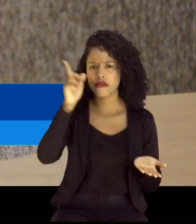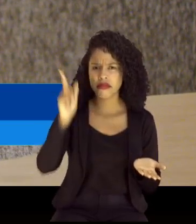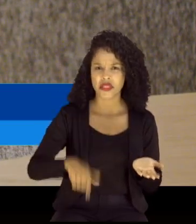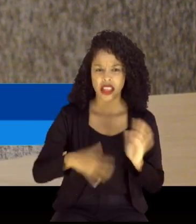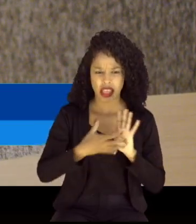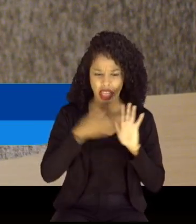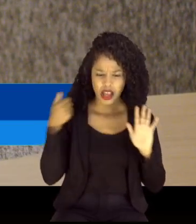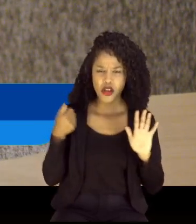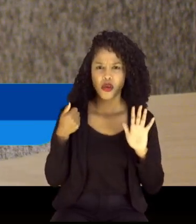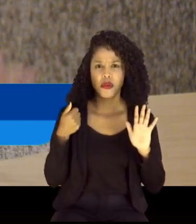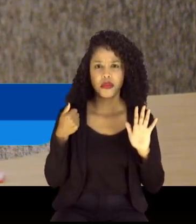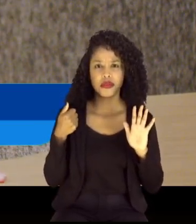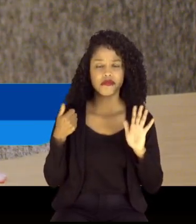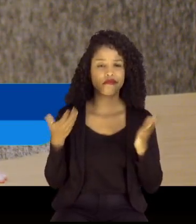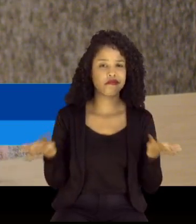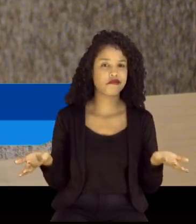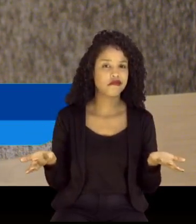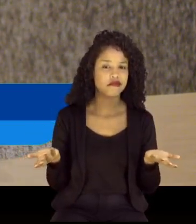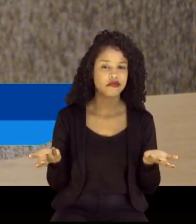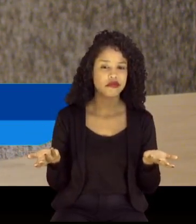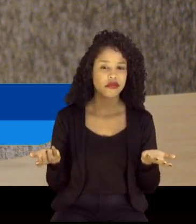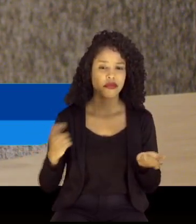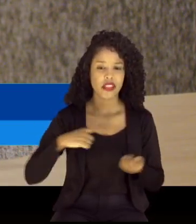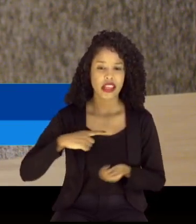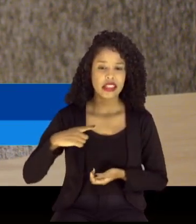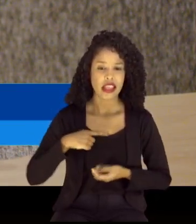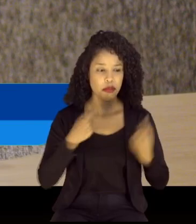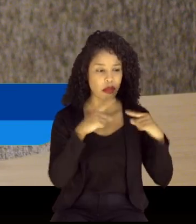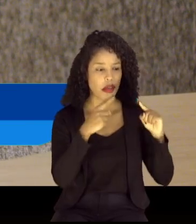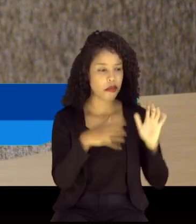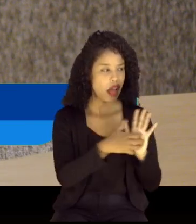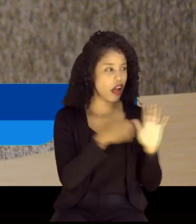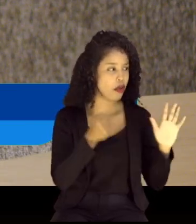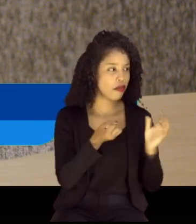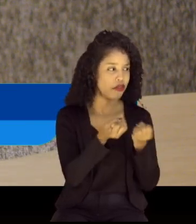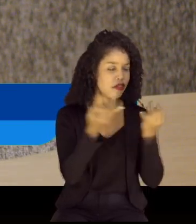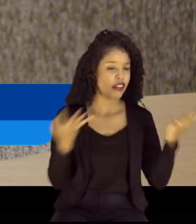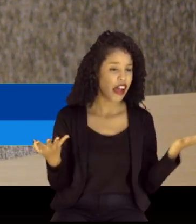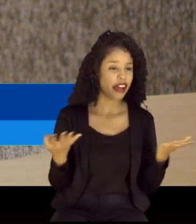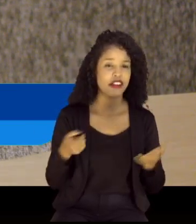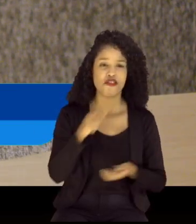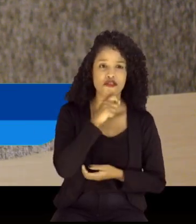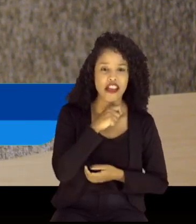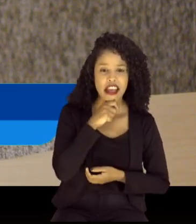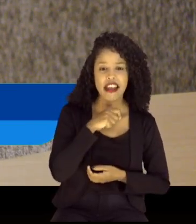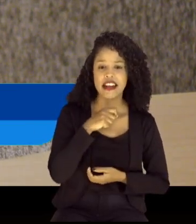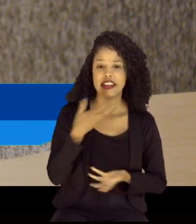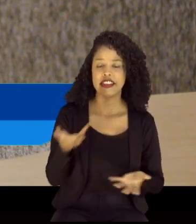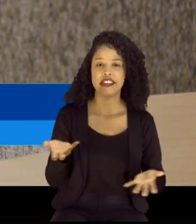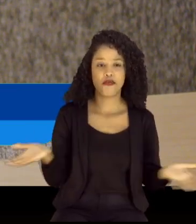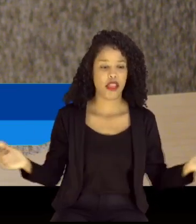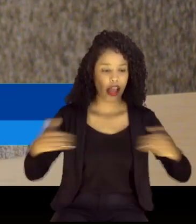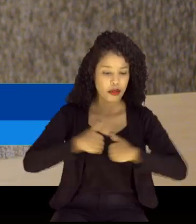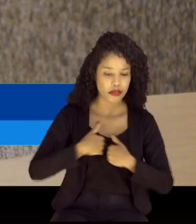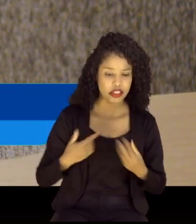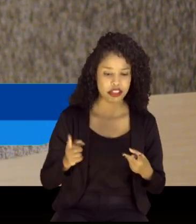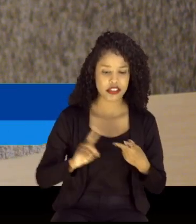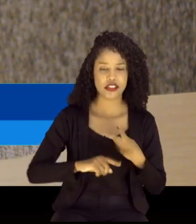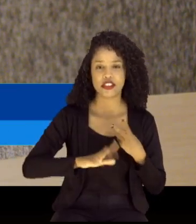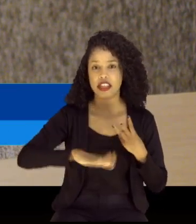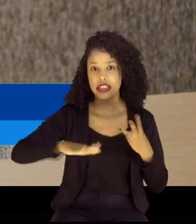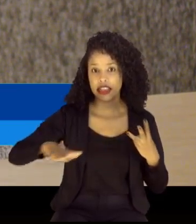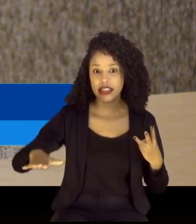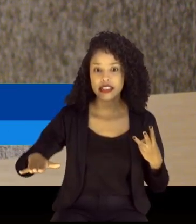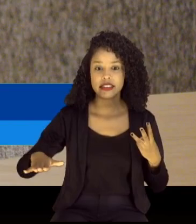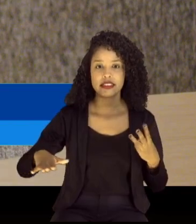da história mundial. O cara vai dar um golpe, um bocado de velhinho, autista, crianças, tá certo? Com